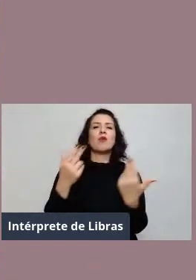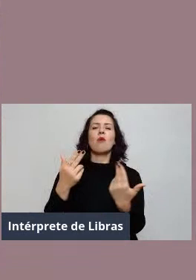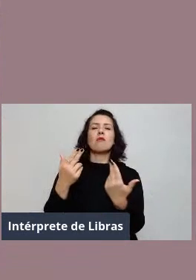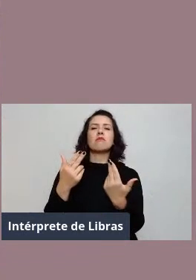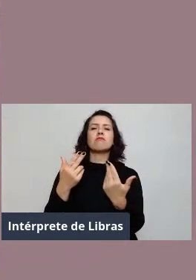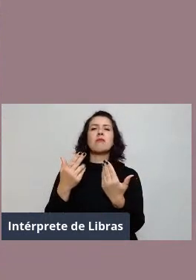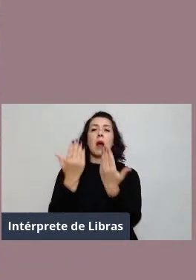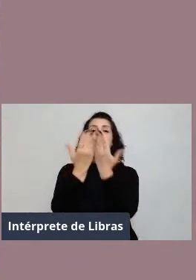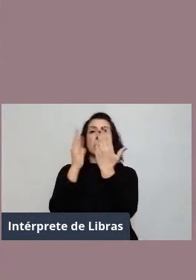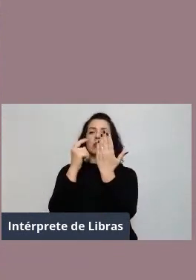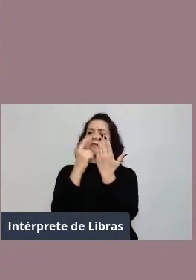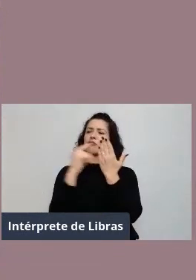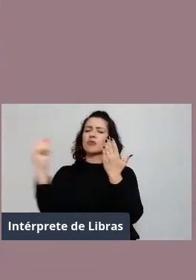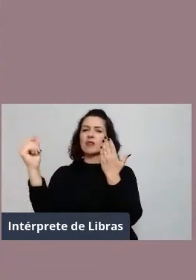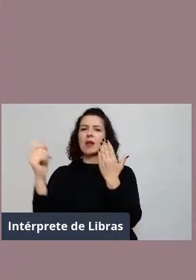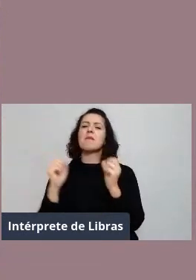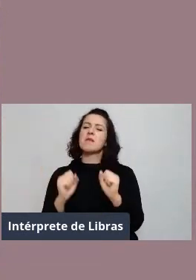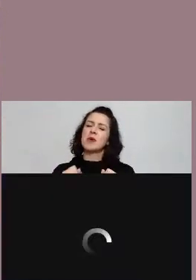fundos. É isso.